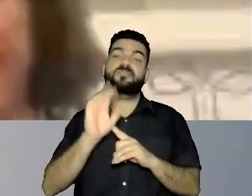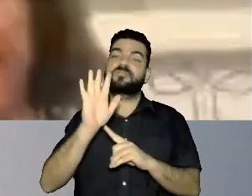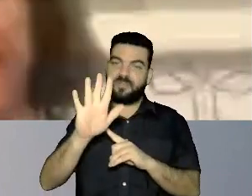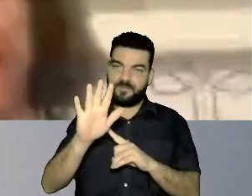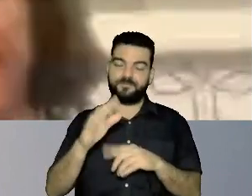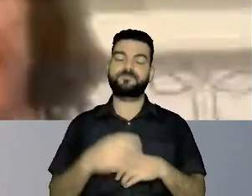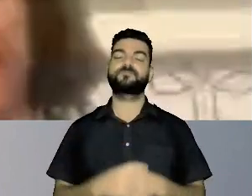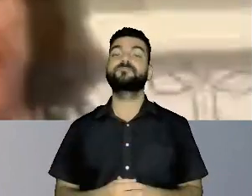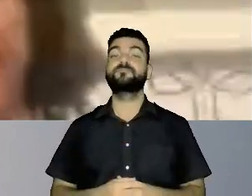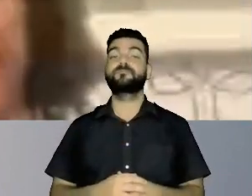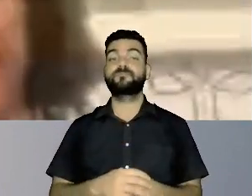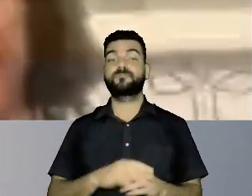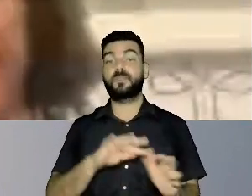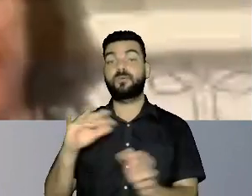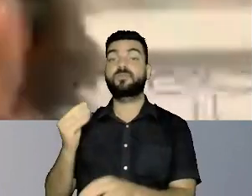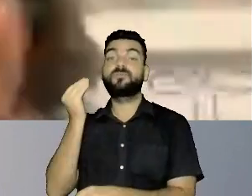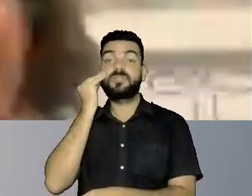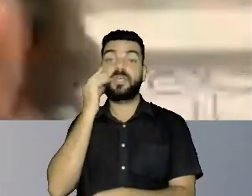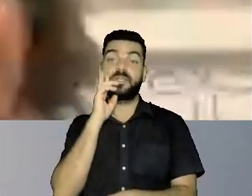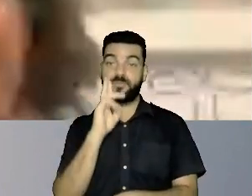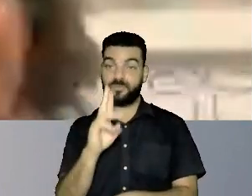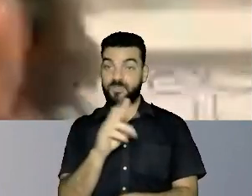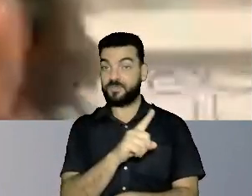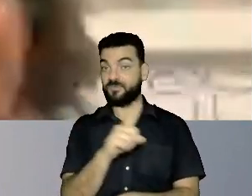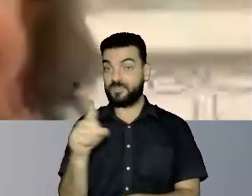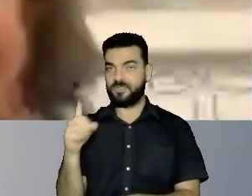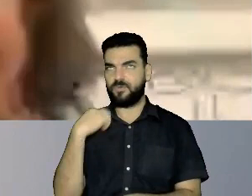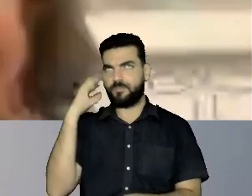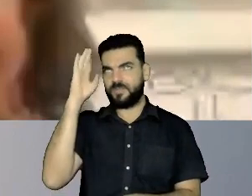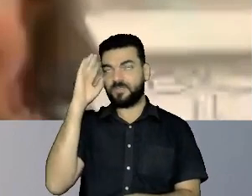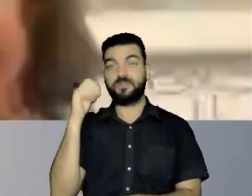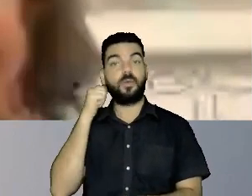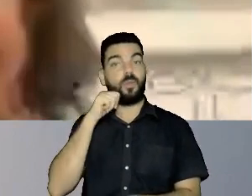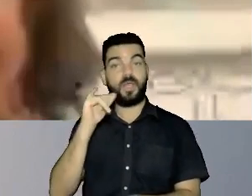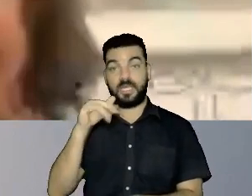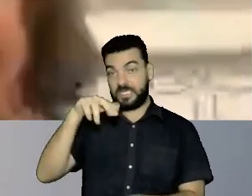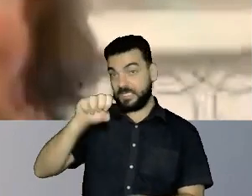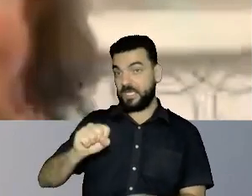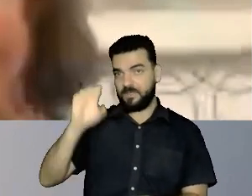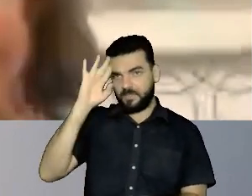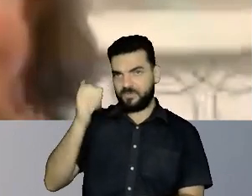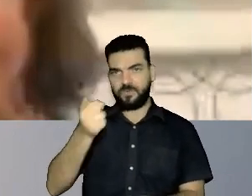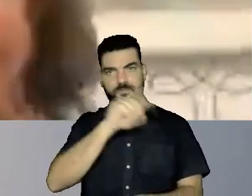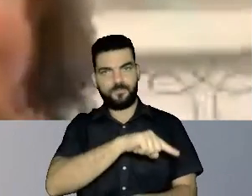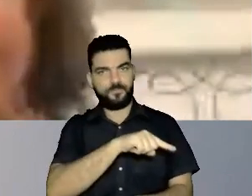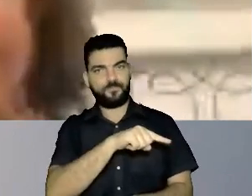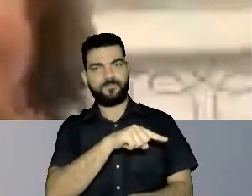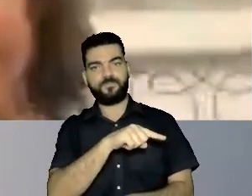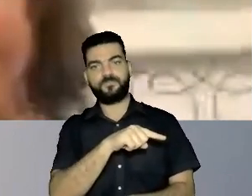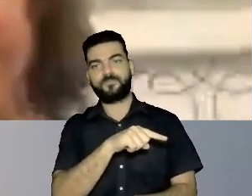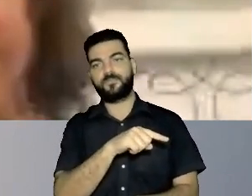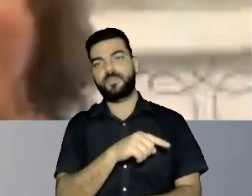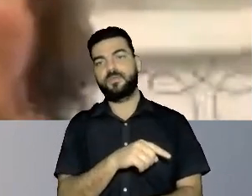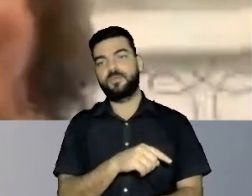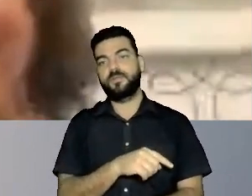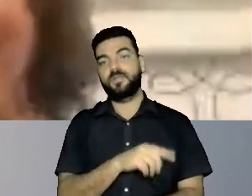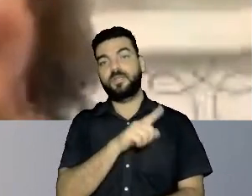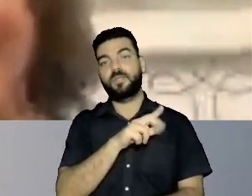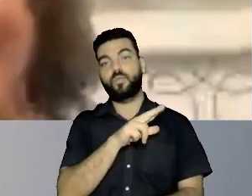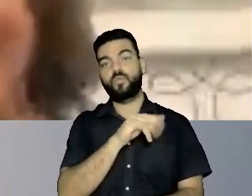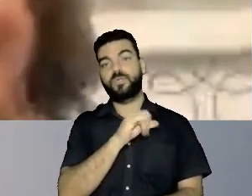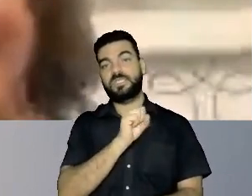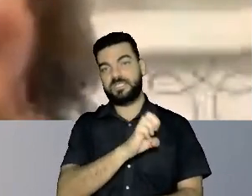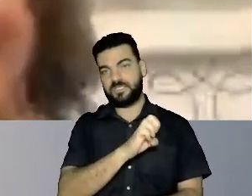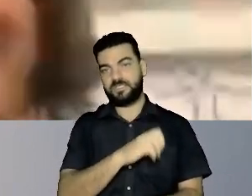na verdade, ter mudado. Bom, feita essa introdução, quero responder algumas questões que foram levantadas